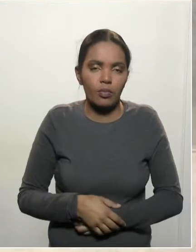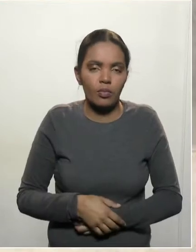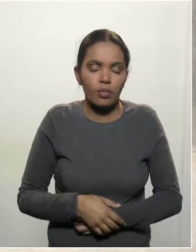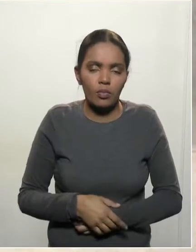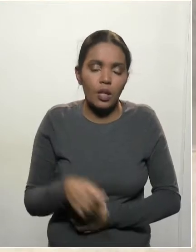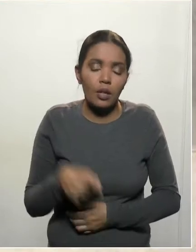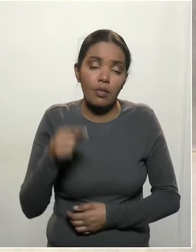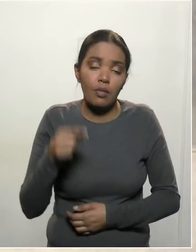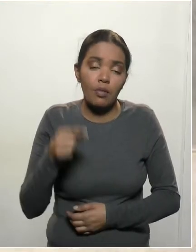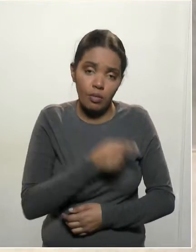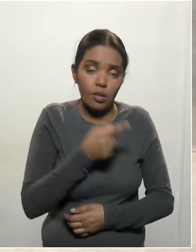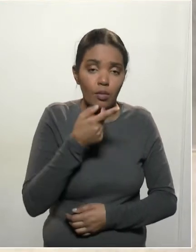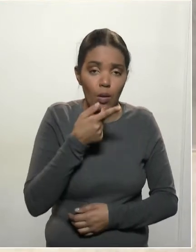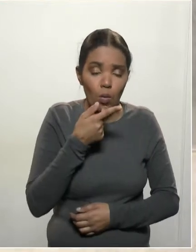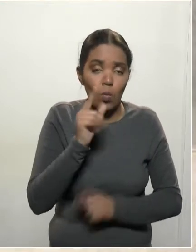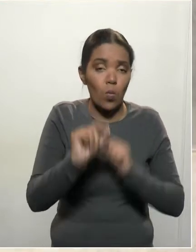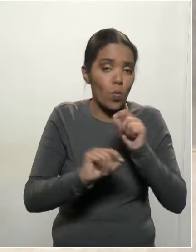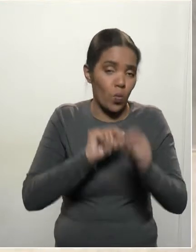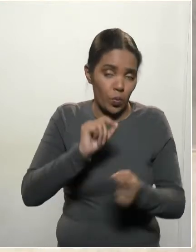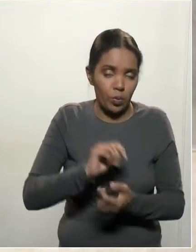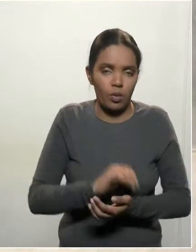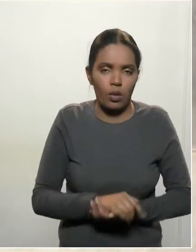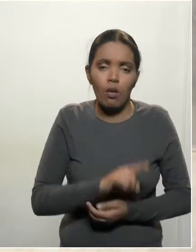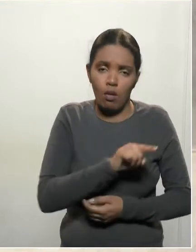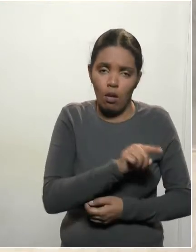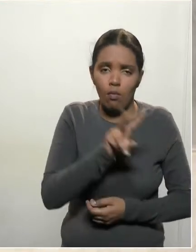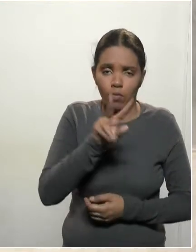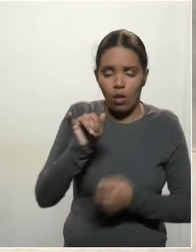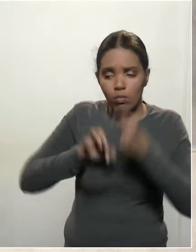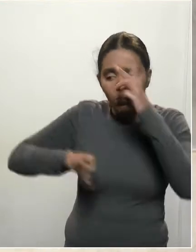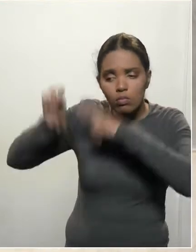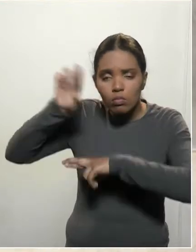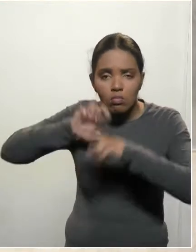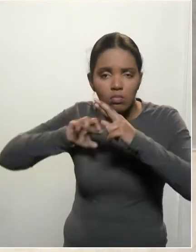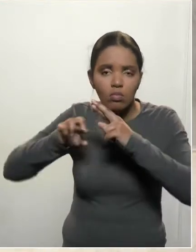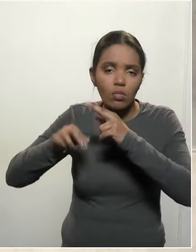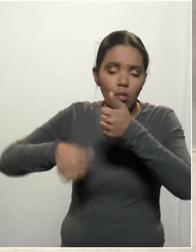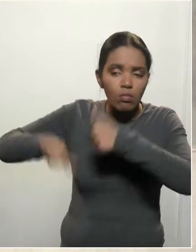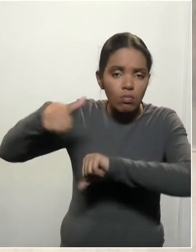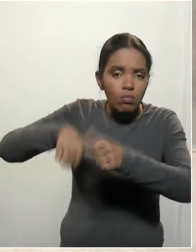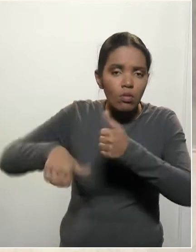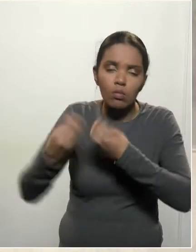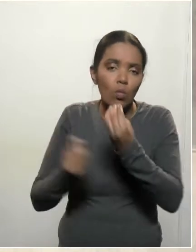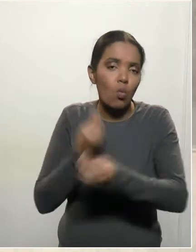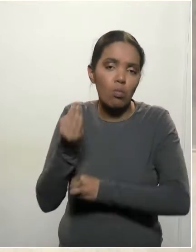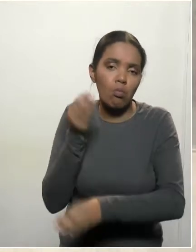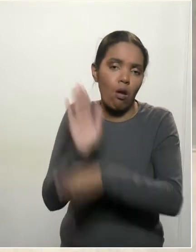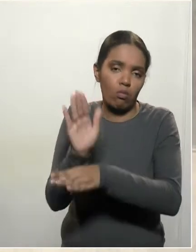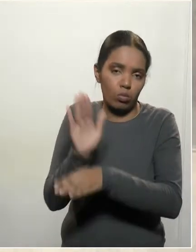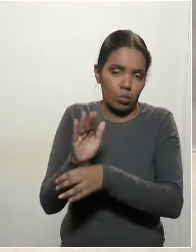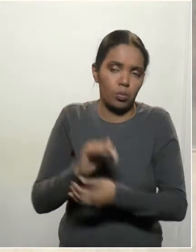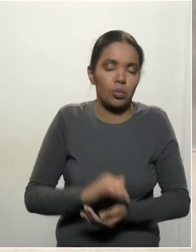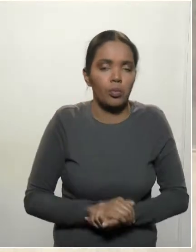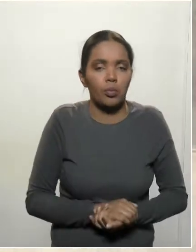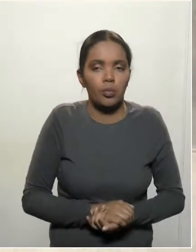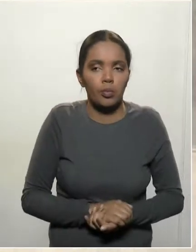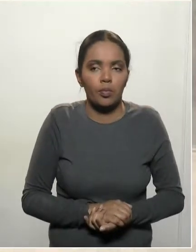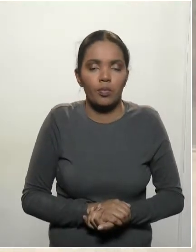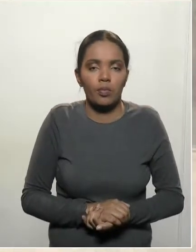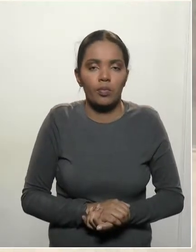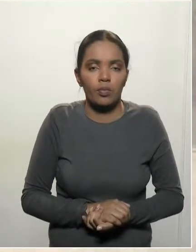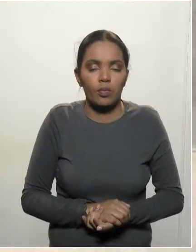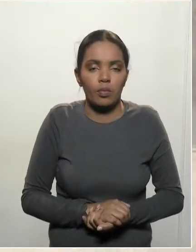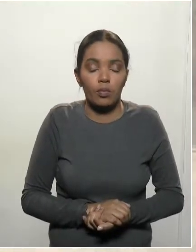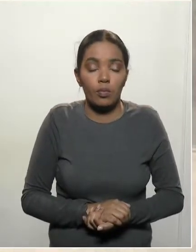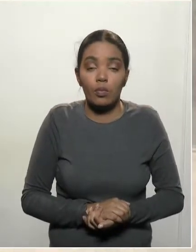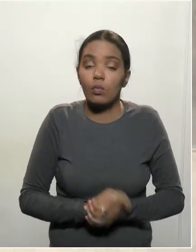encaminhada a consultiva para a devida análise e providência. Além do que, ainda o